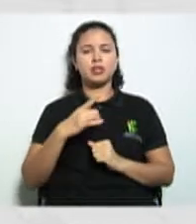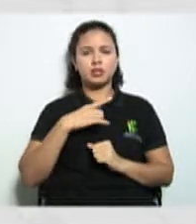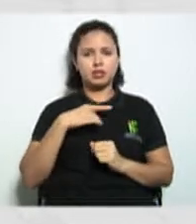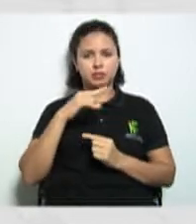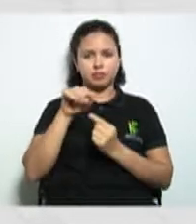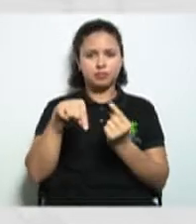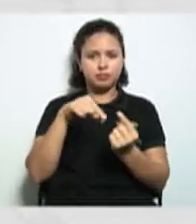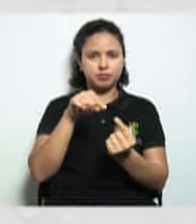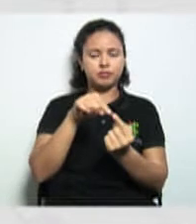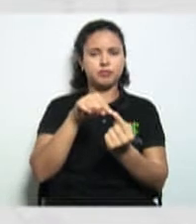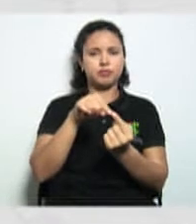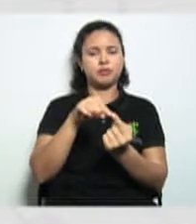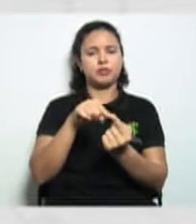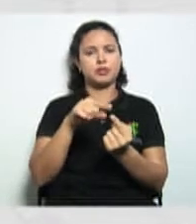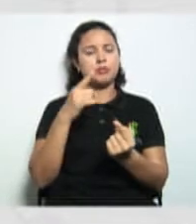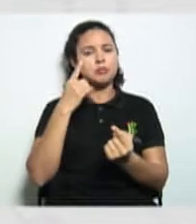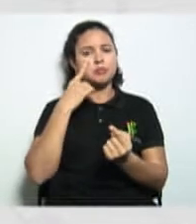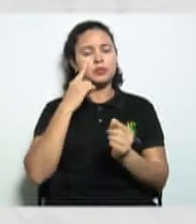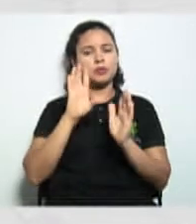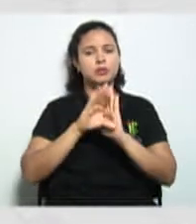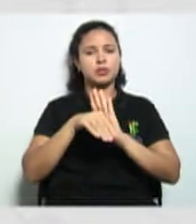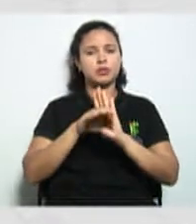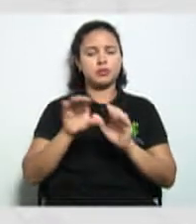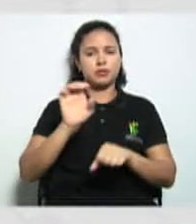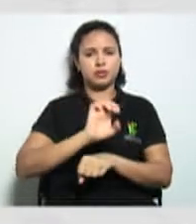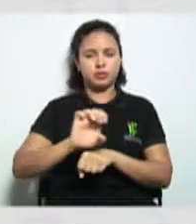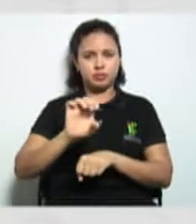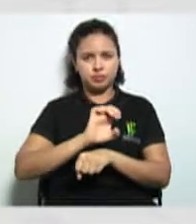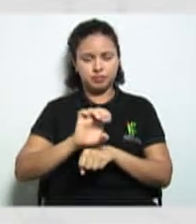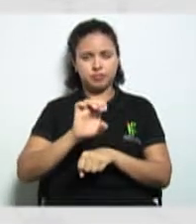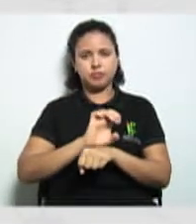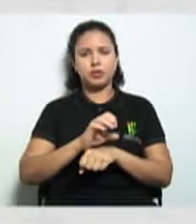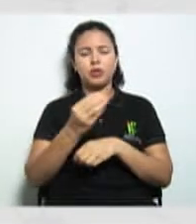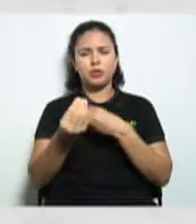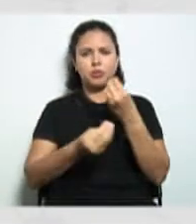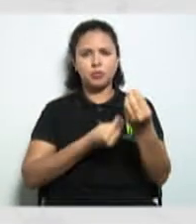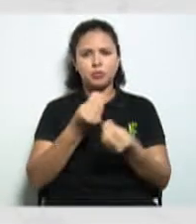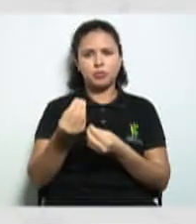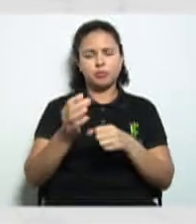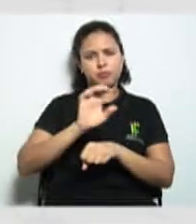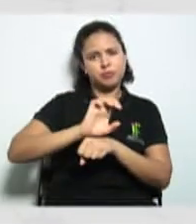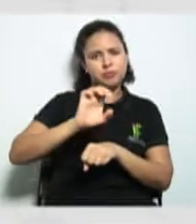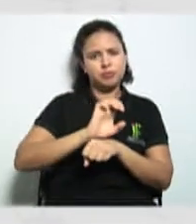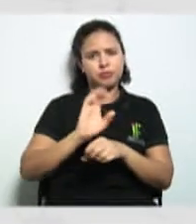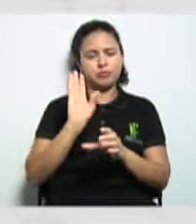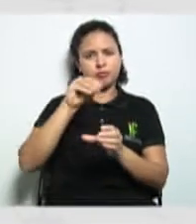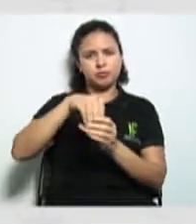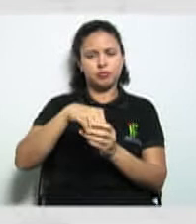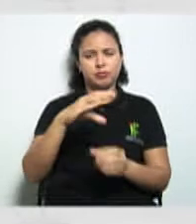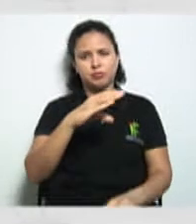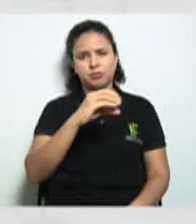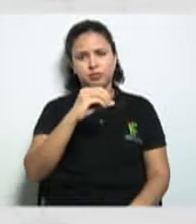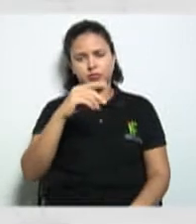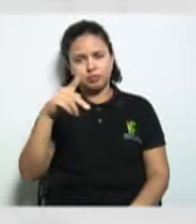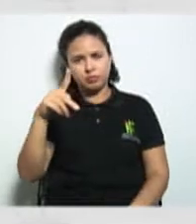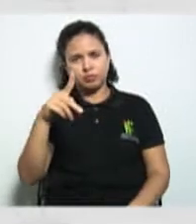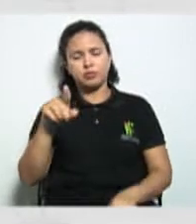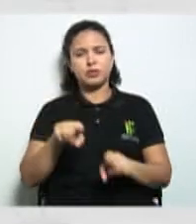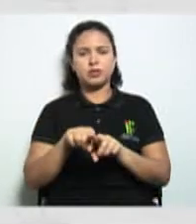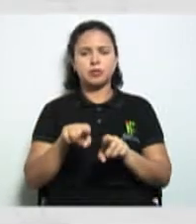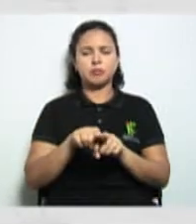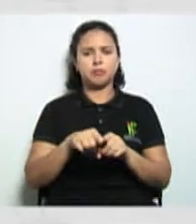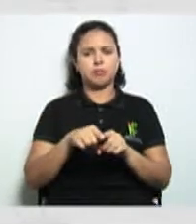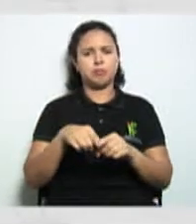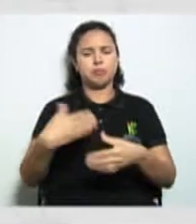tá? Definir estágio por meio da rotina de um estagiário em cooperativismo, articular os conhecimentos